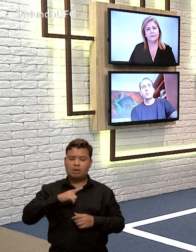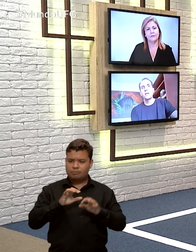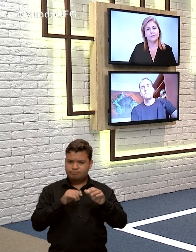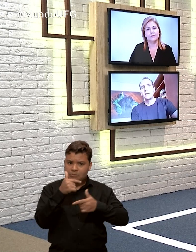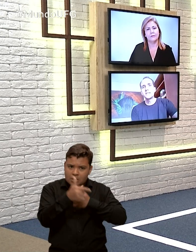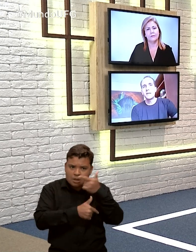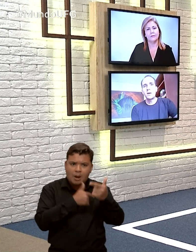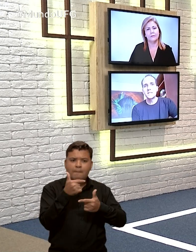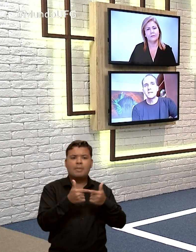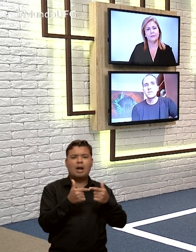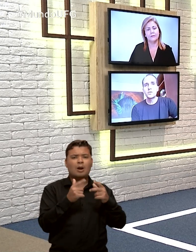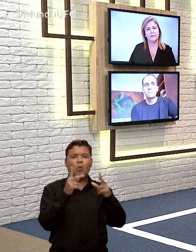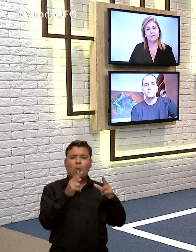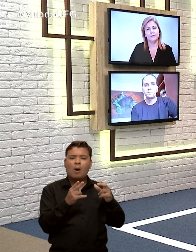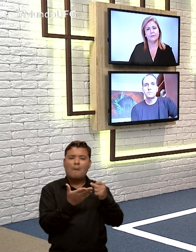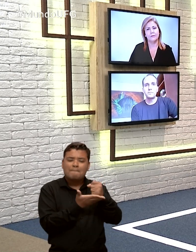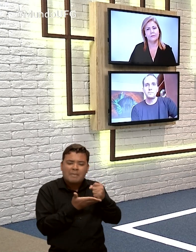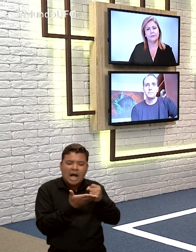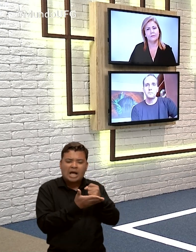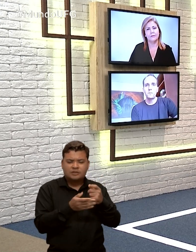para ela poder crescer bastante.